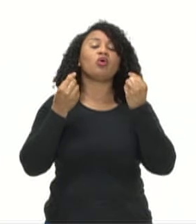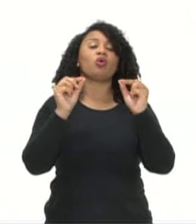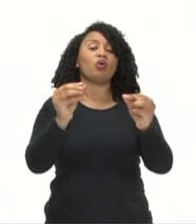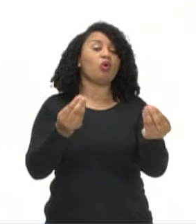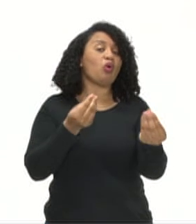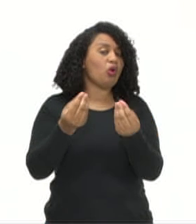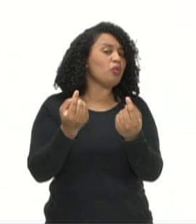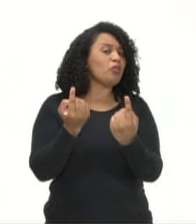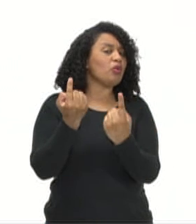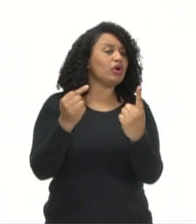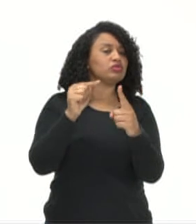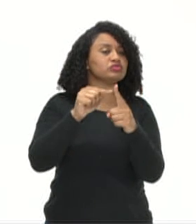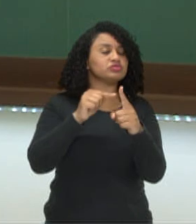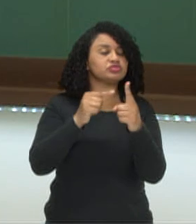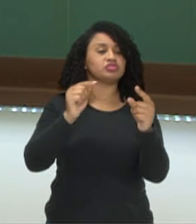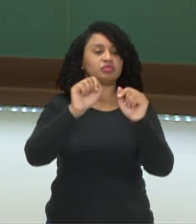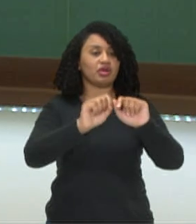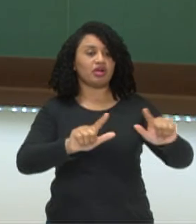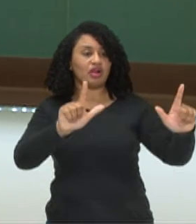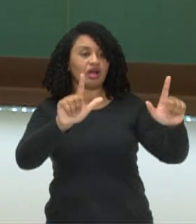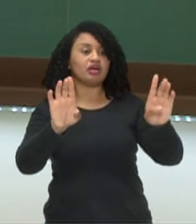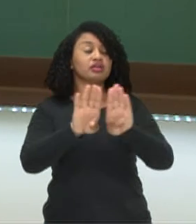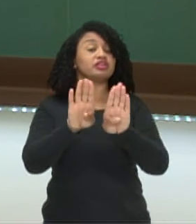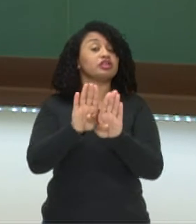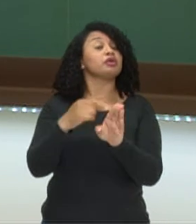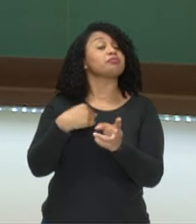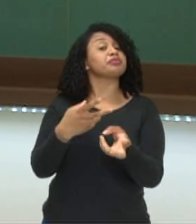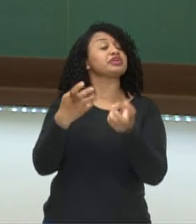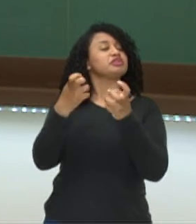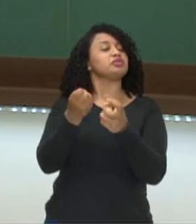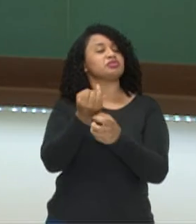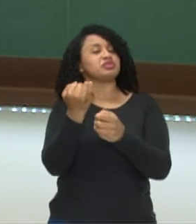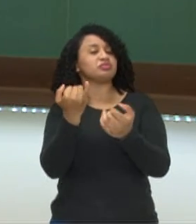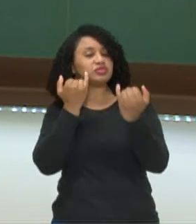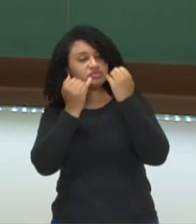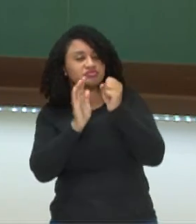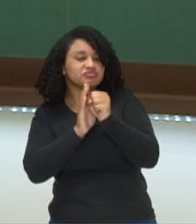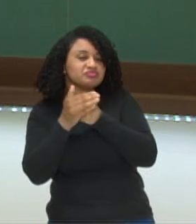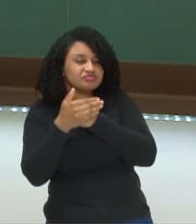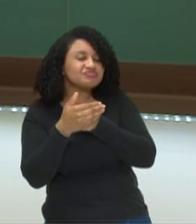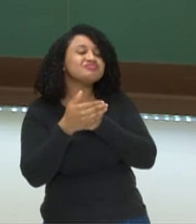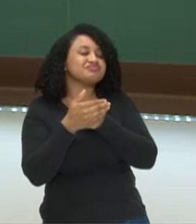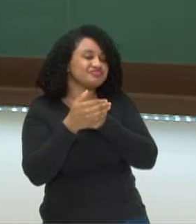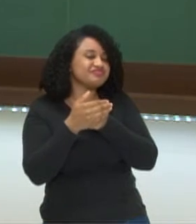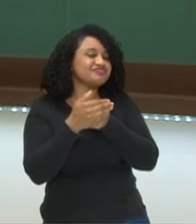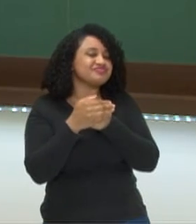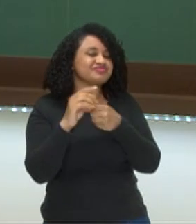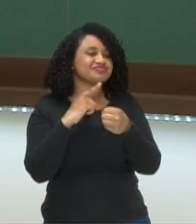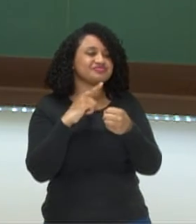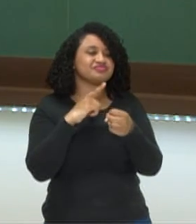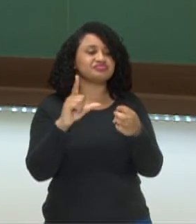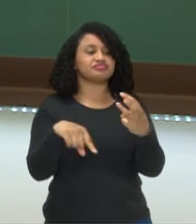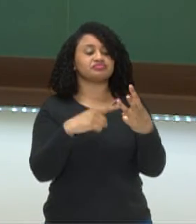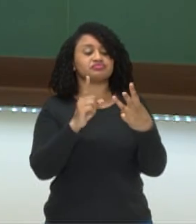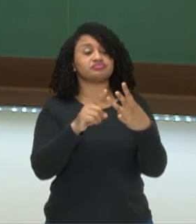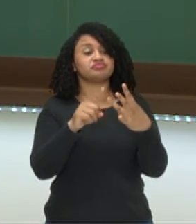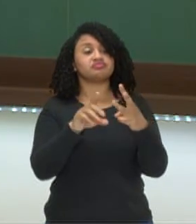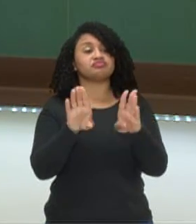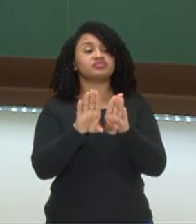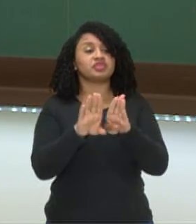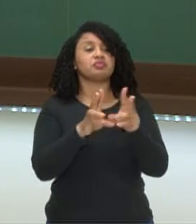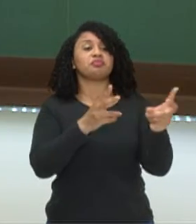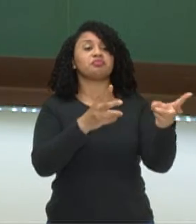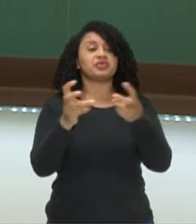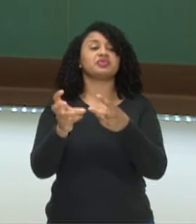informações explícitas e deduzimos algumas implícitas, né? Aquelas que a gente chama nas entrelinhas.